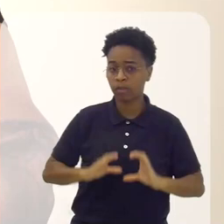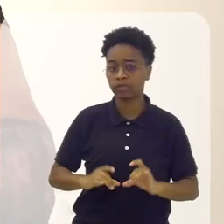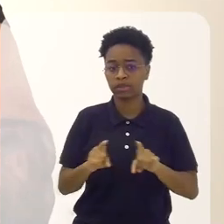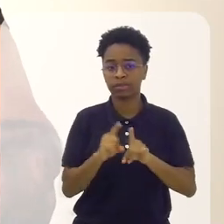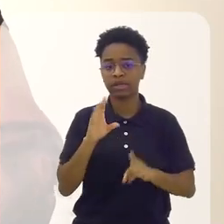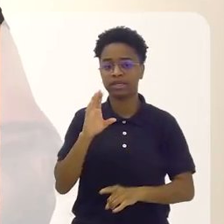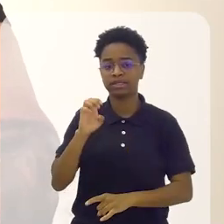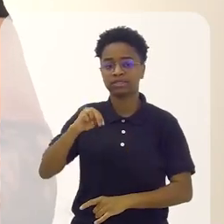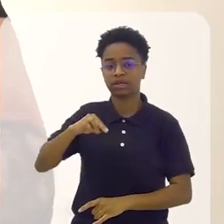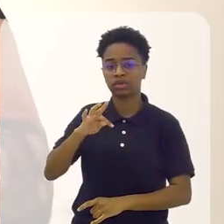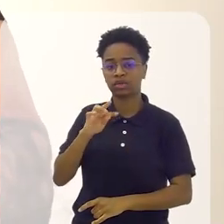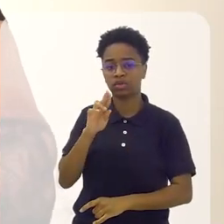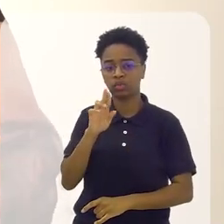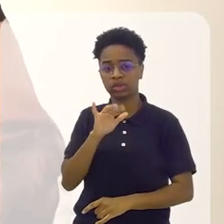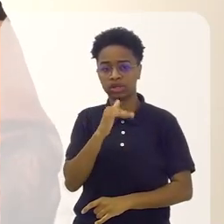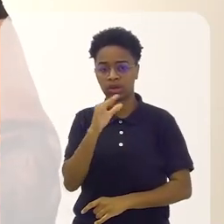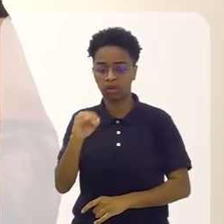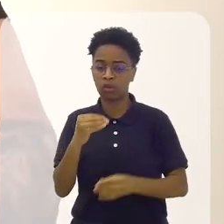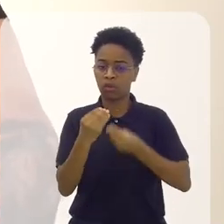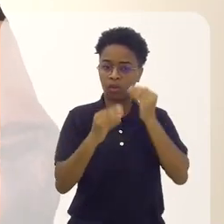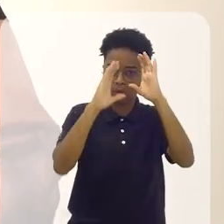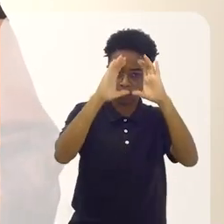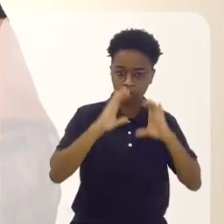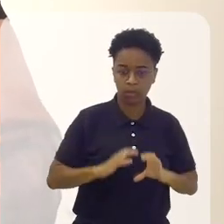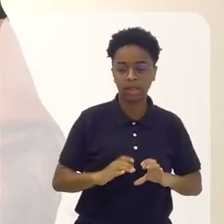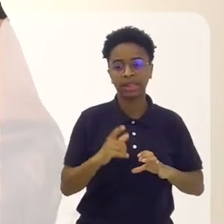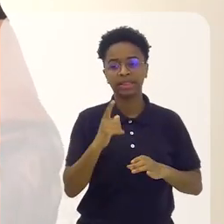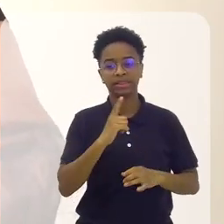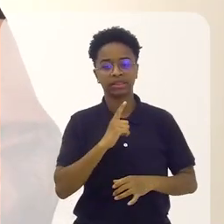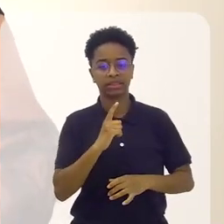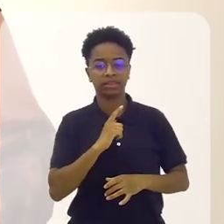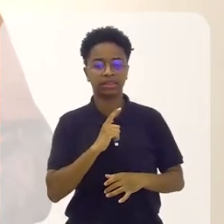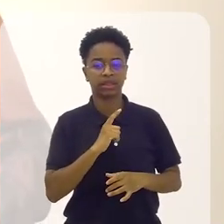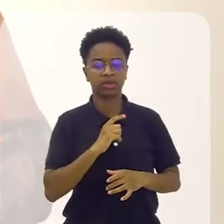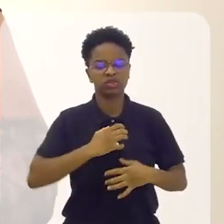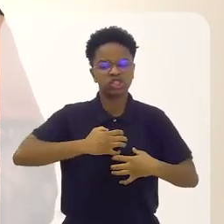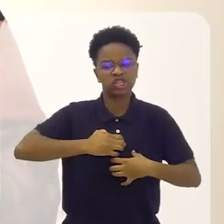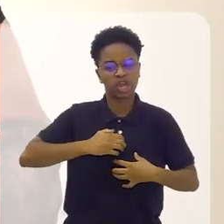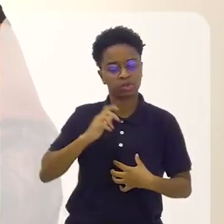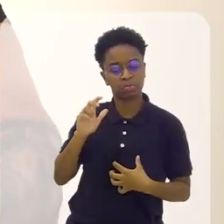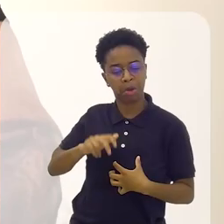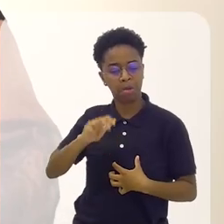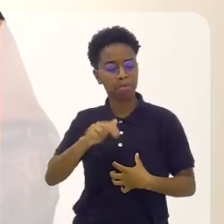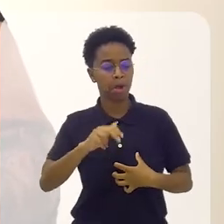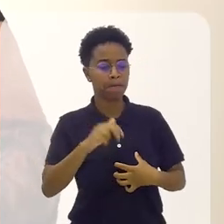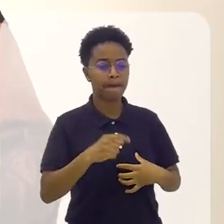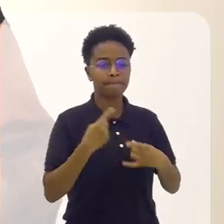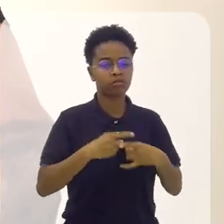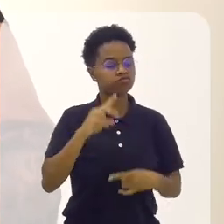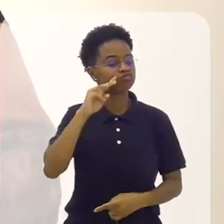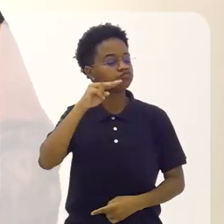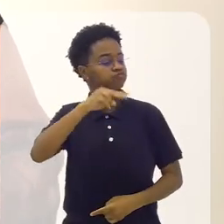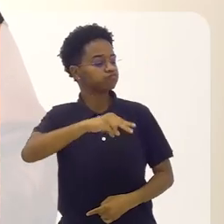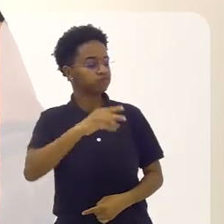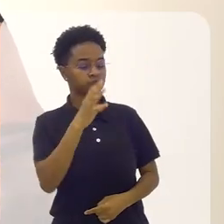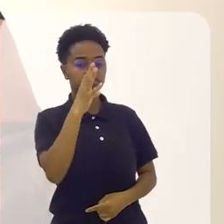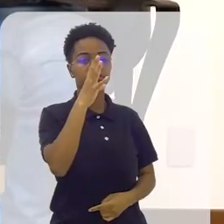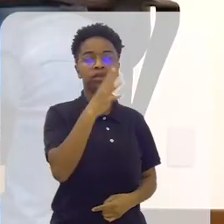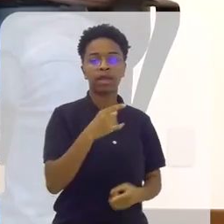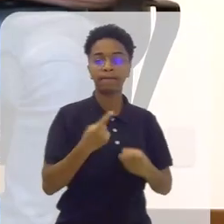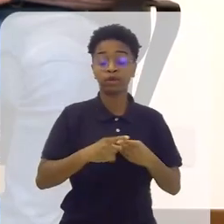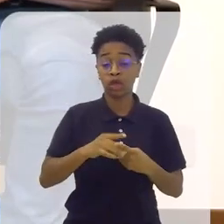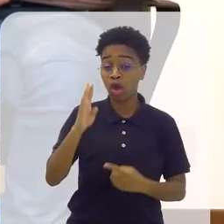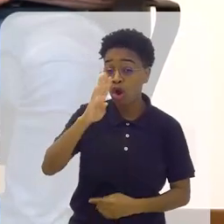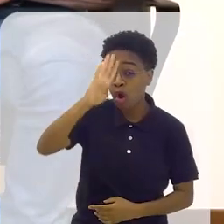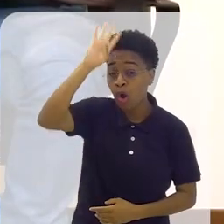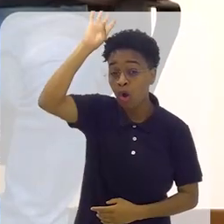o centurião, como ele andava. Então, assim, ele tinha uma empáfia, né, no andar, né, de olhar o outro de cima,